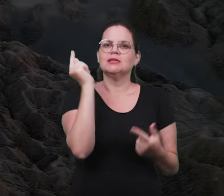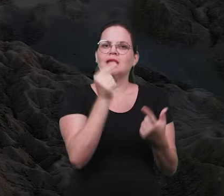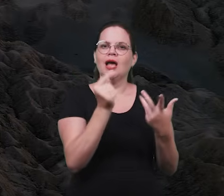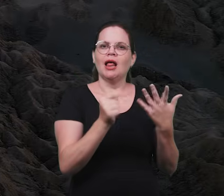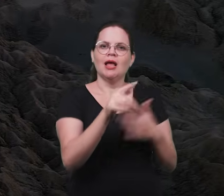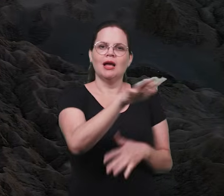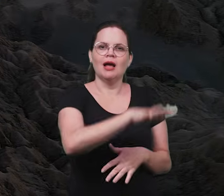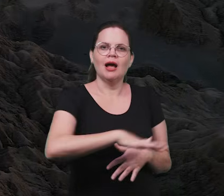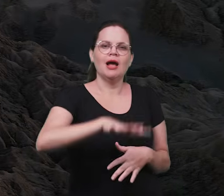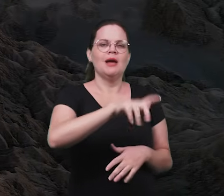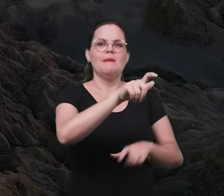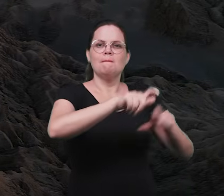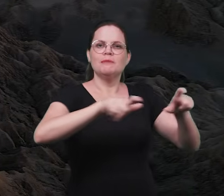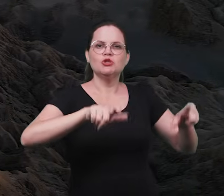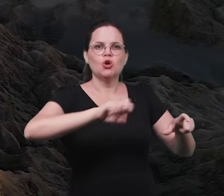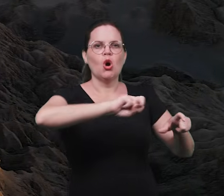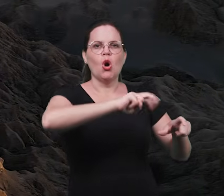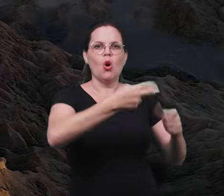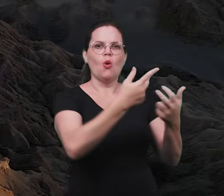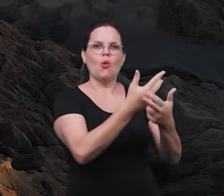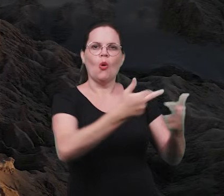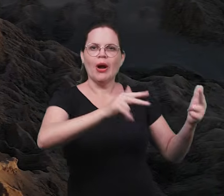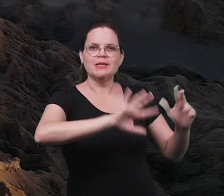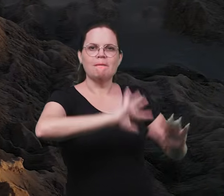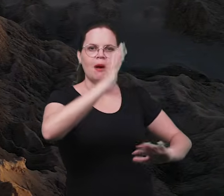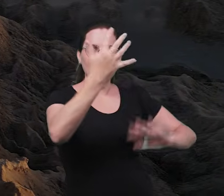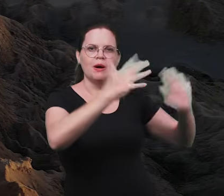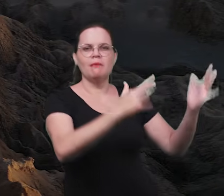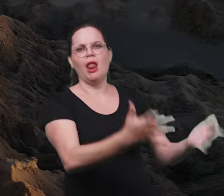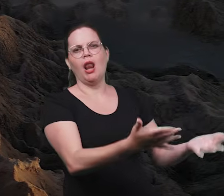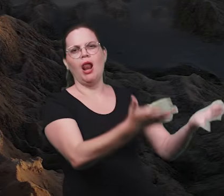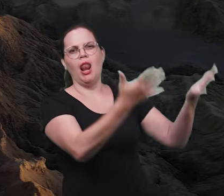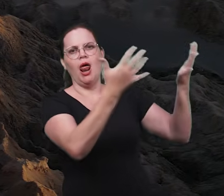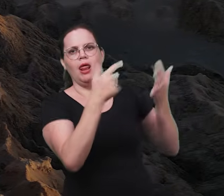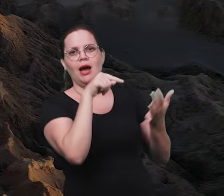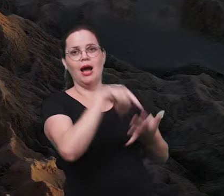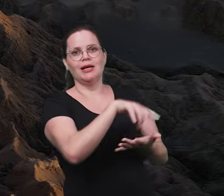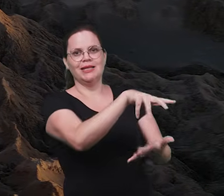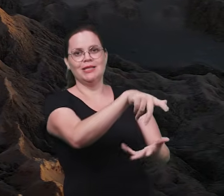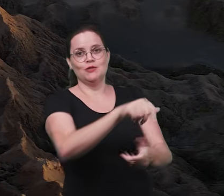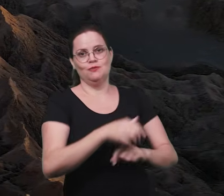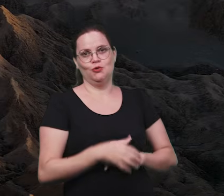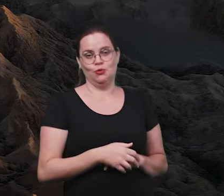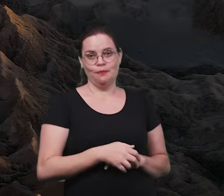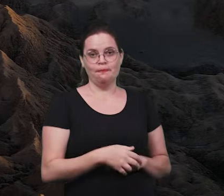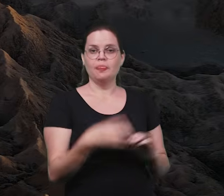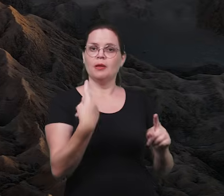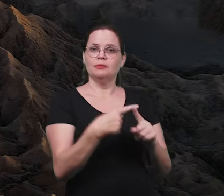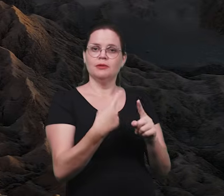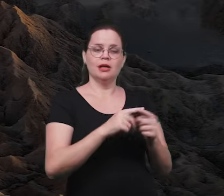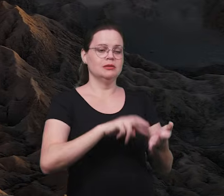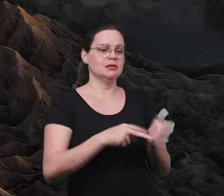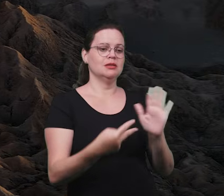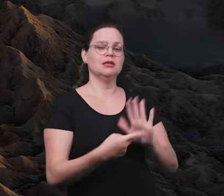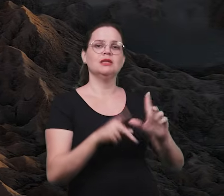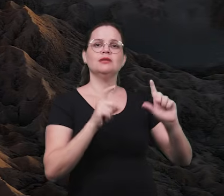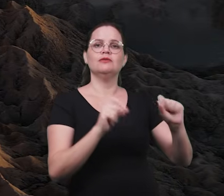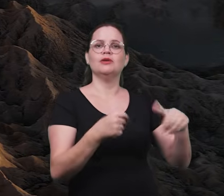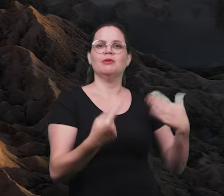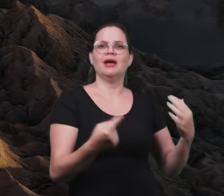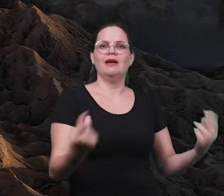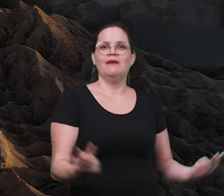vales e das campinas e das montanhas que nos rodeiam neste mundo, pois elas representam